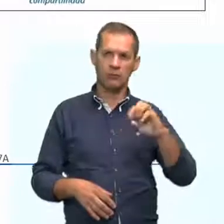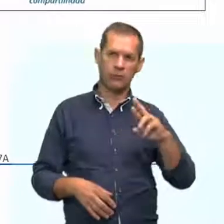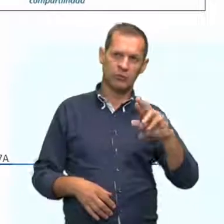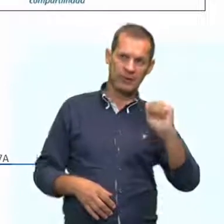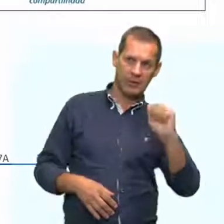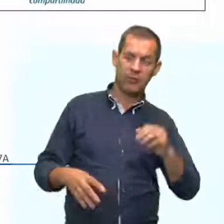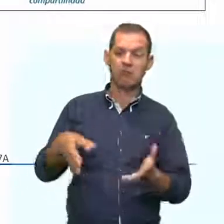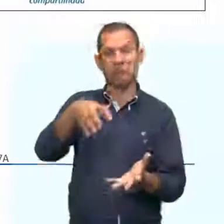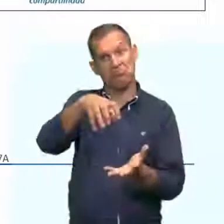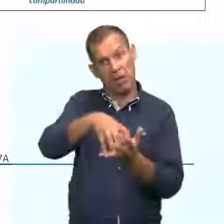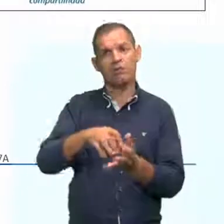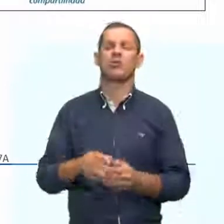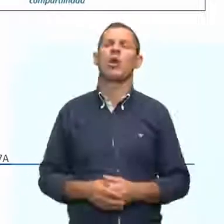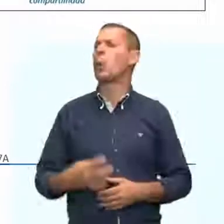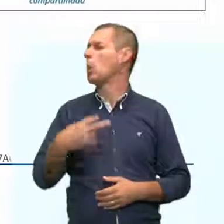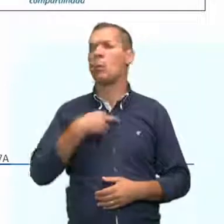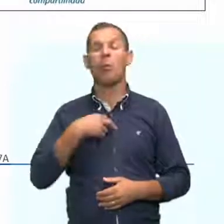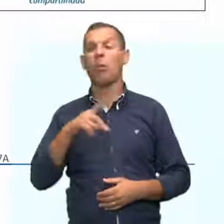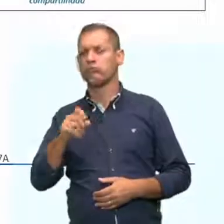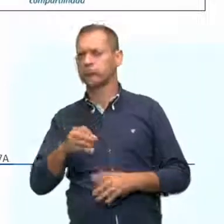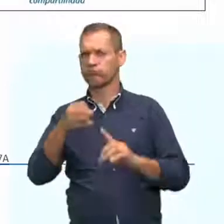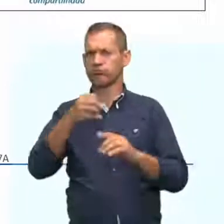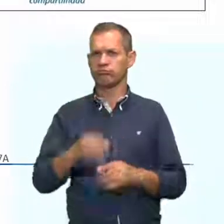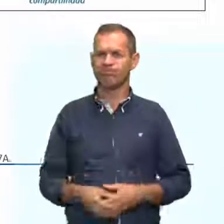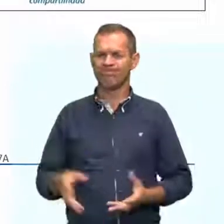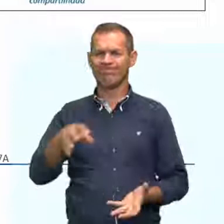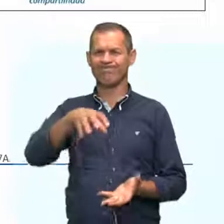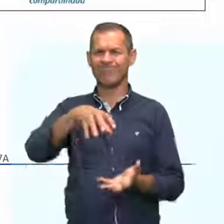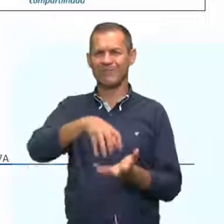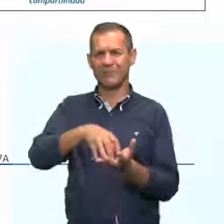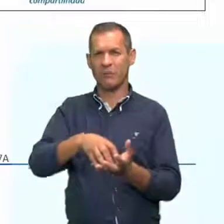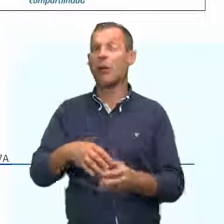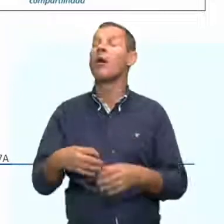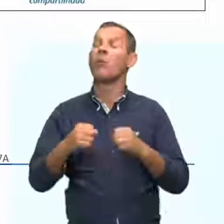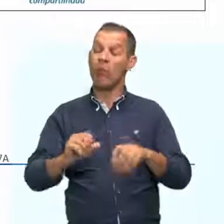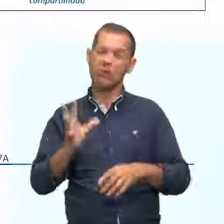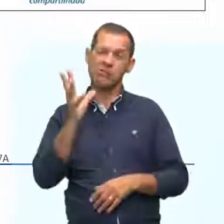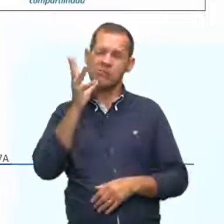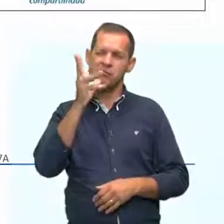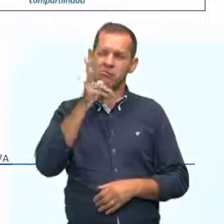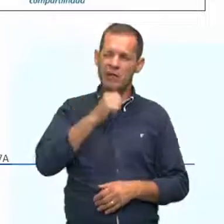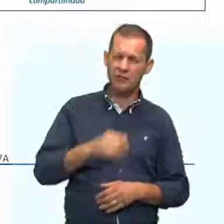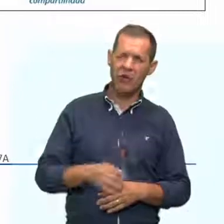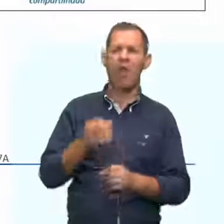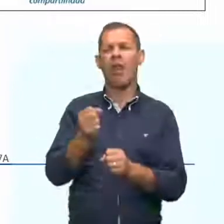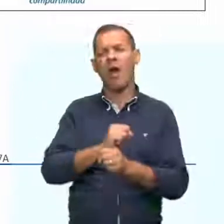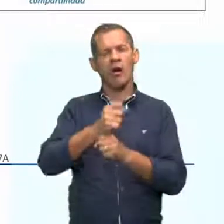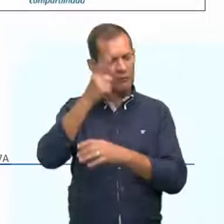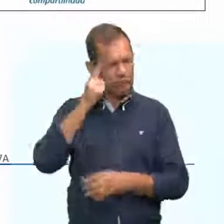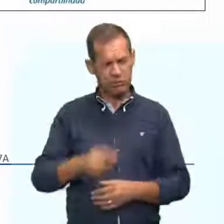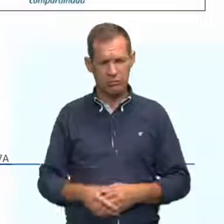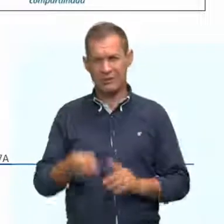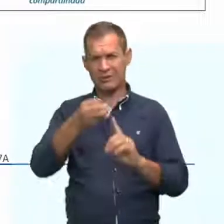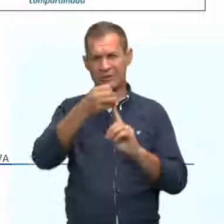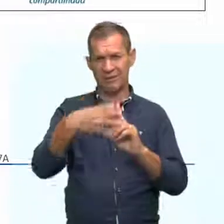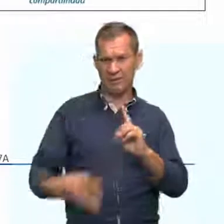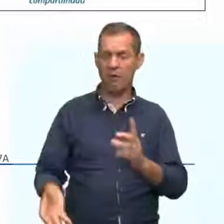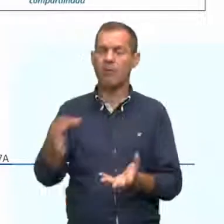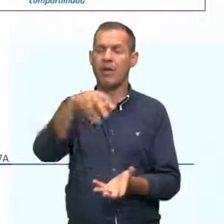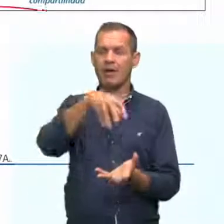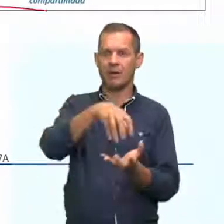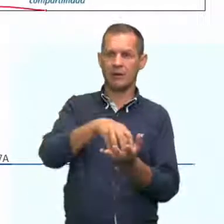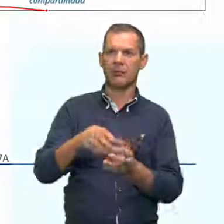Criptografia moderna, ela não pode ser descriptografada. Na verdade, ela pode, mas demora anos para conseguir